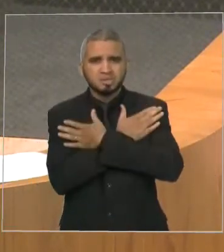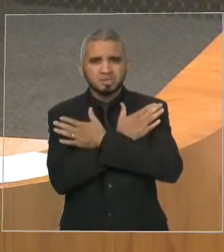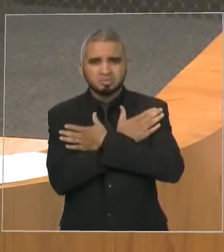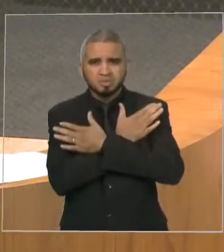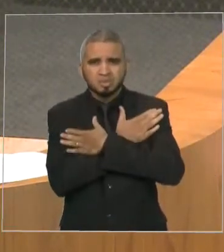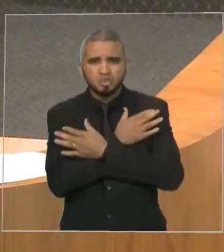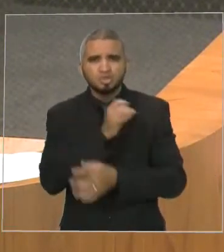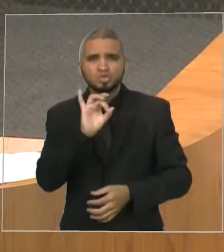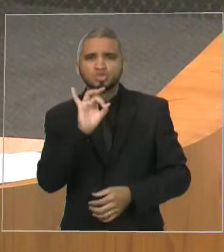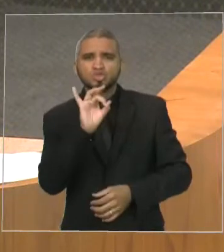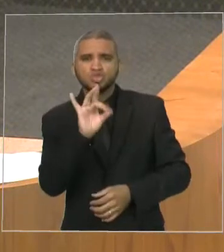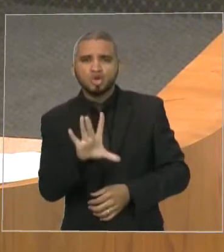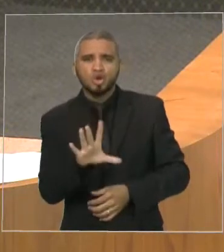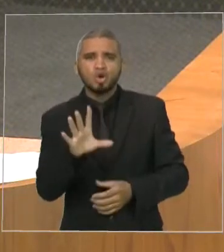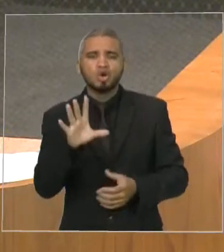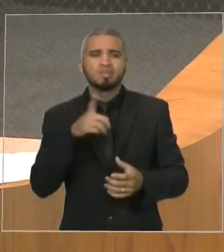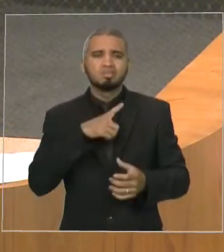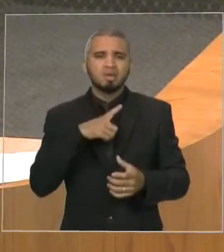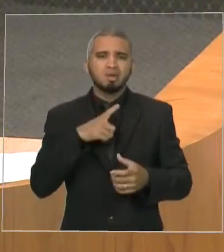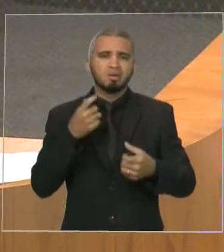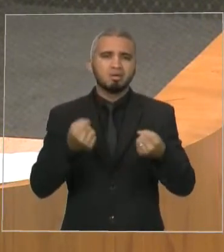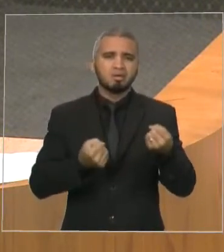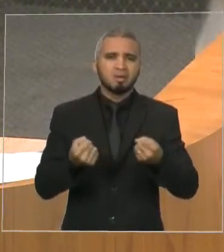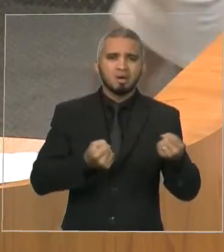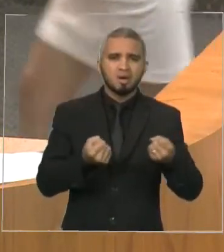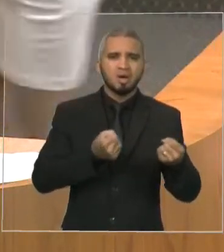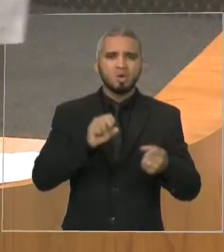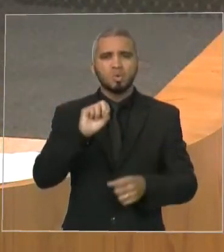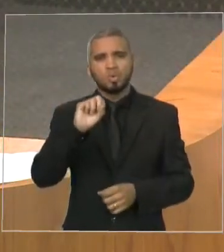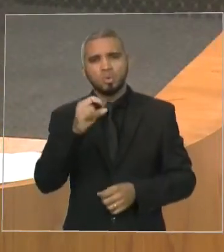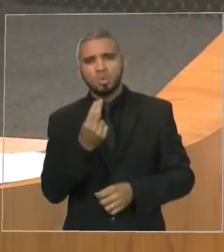veículo ou sua moto para se deslocar,